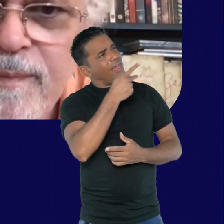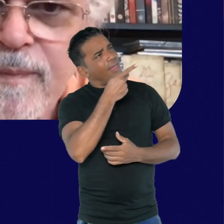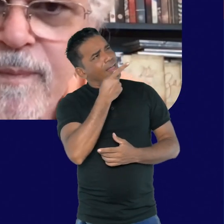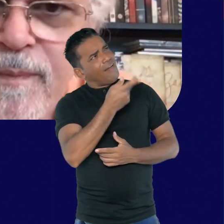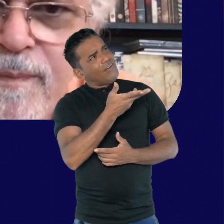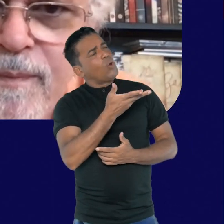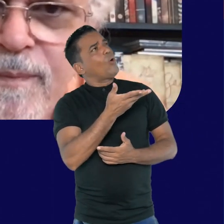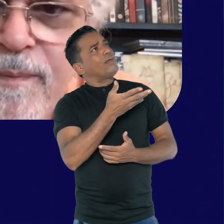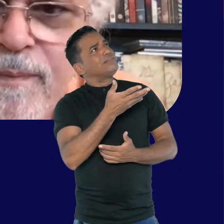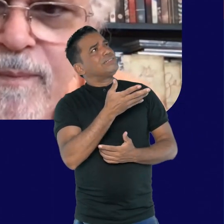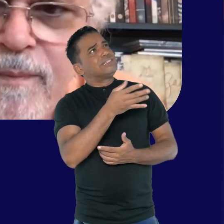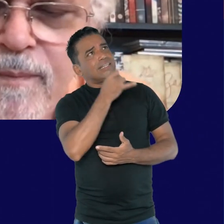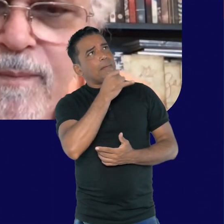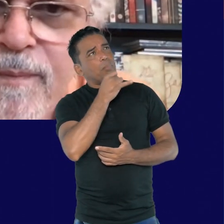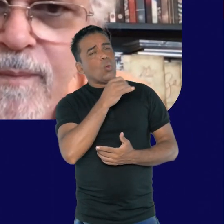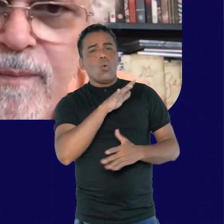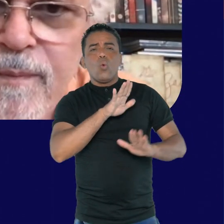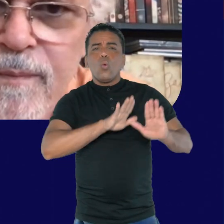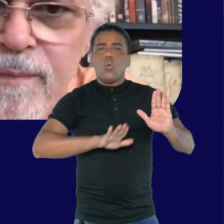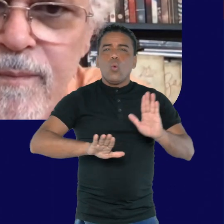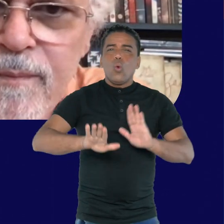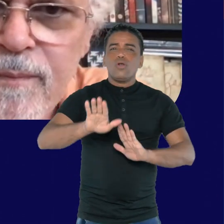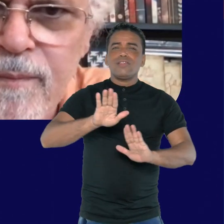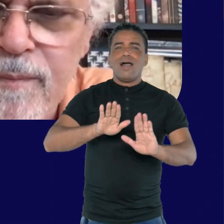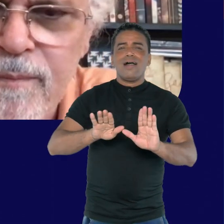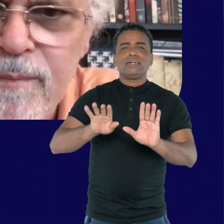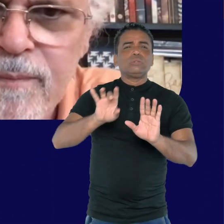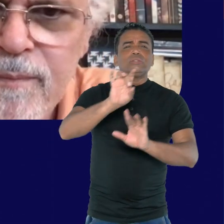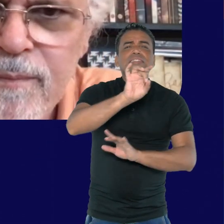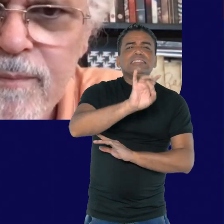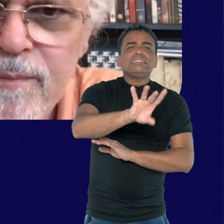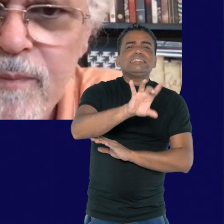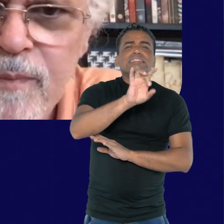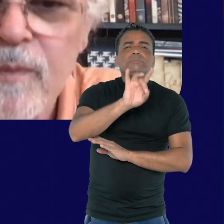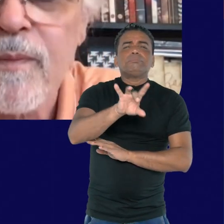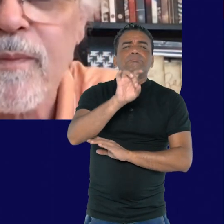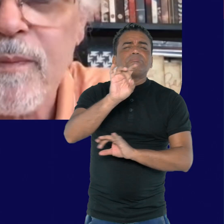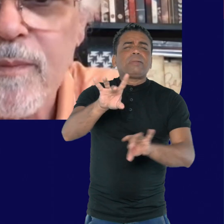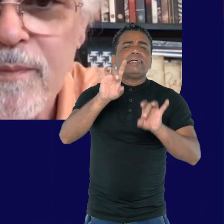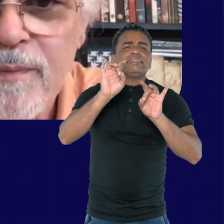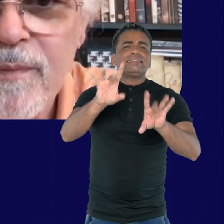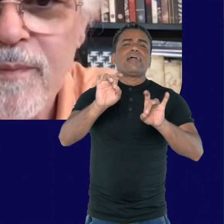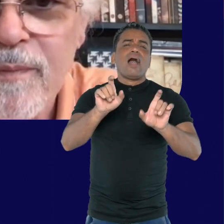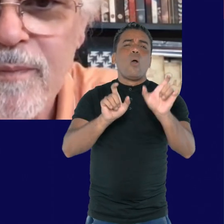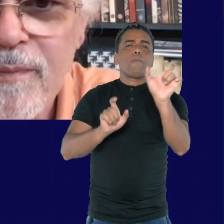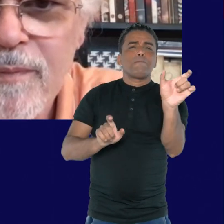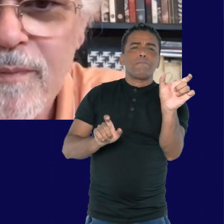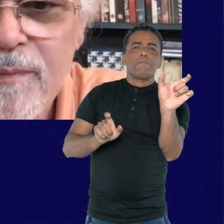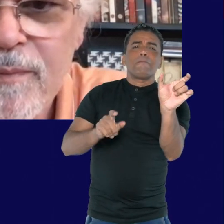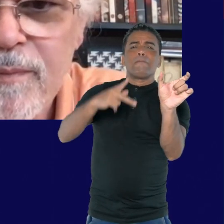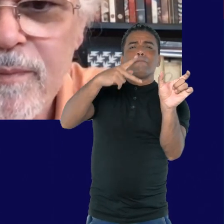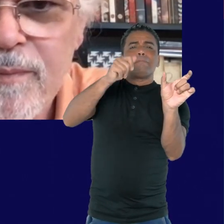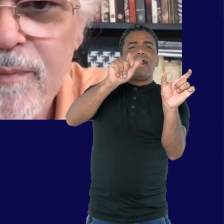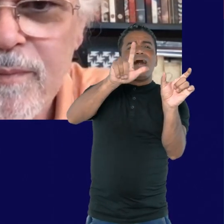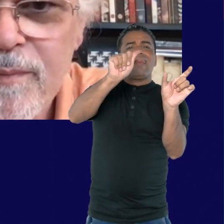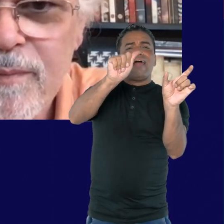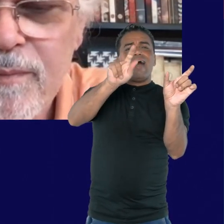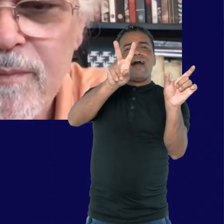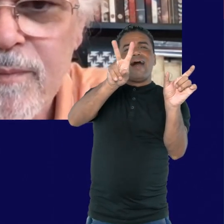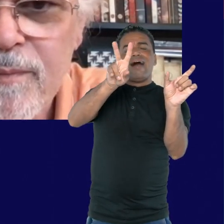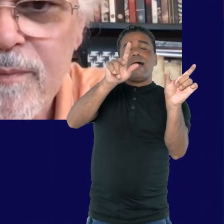ter um cuidado muito especial com as palavras, não tem? Eu vejo no seu livro assim esse diálogo